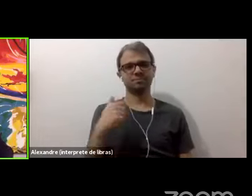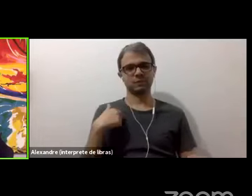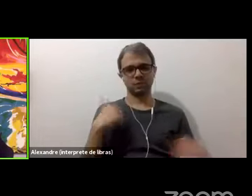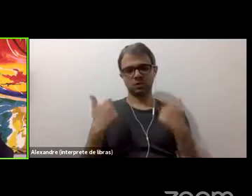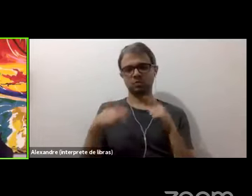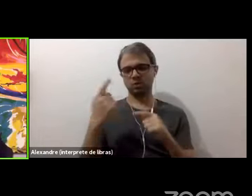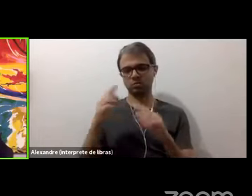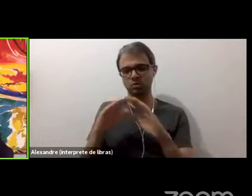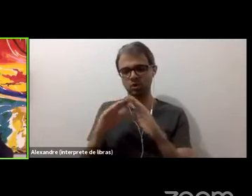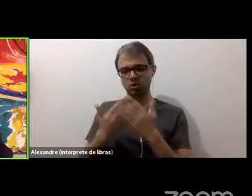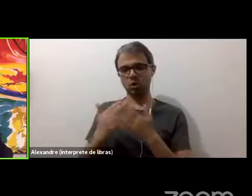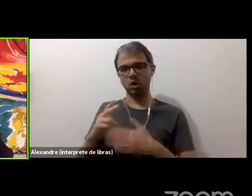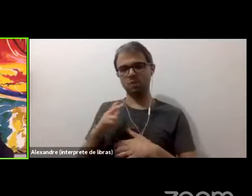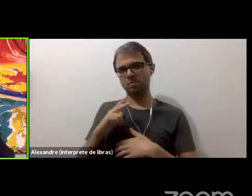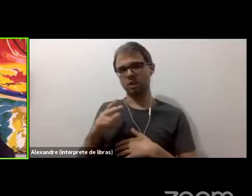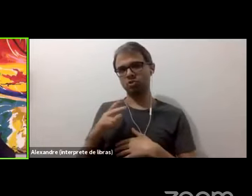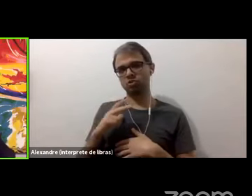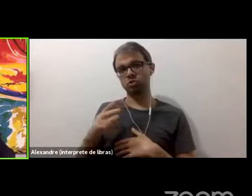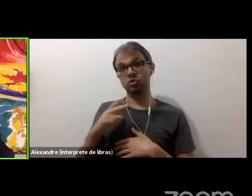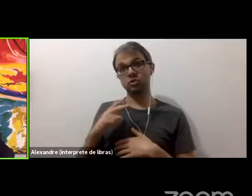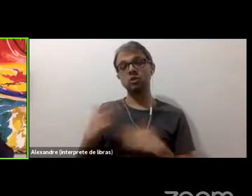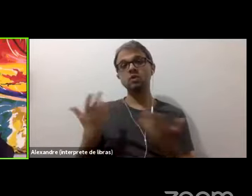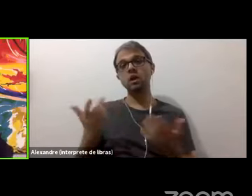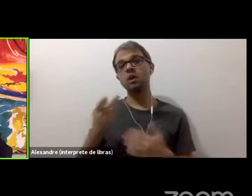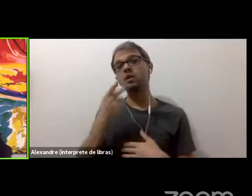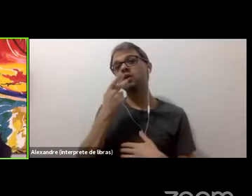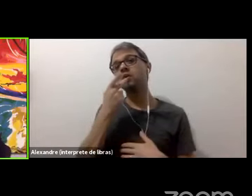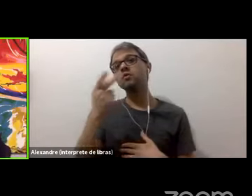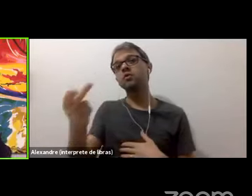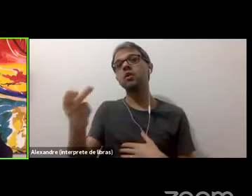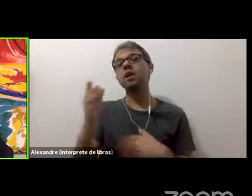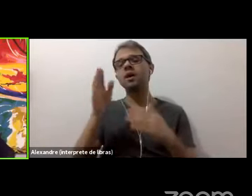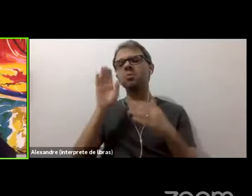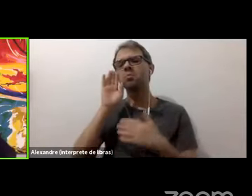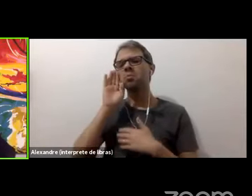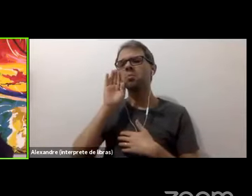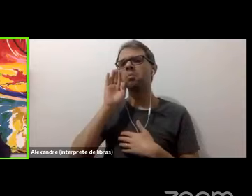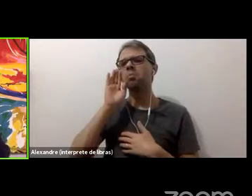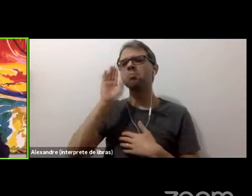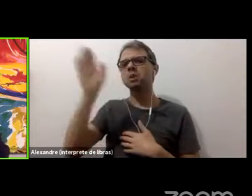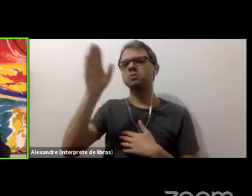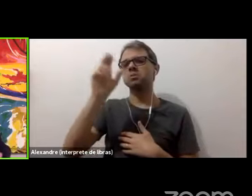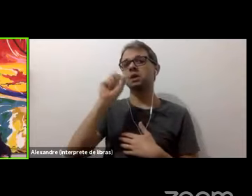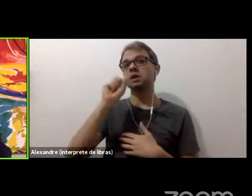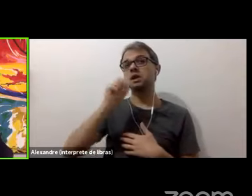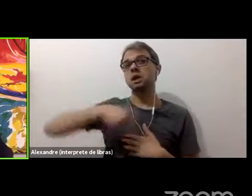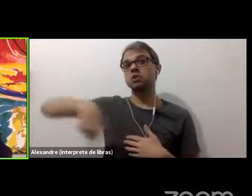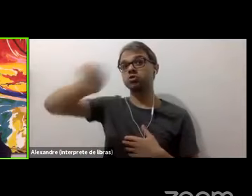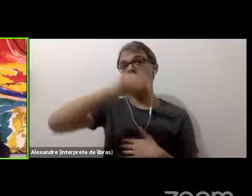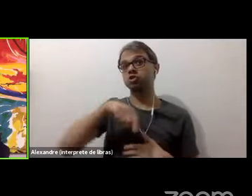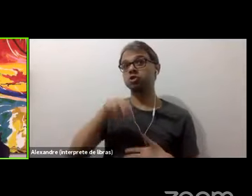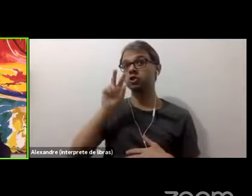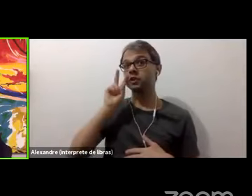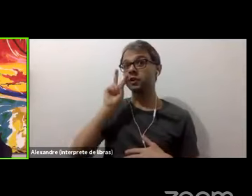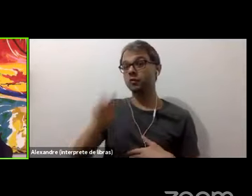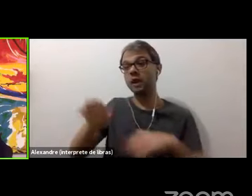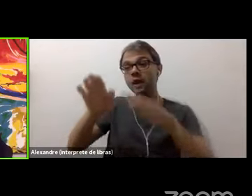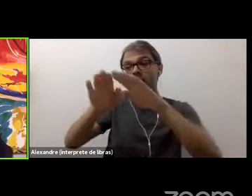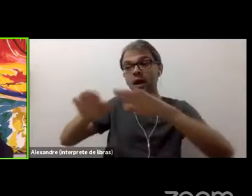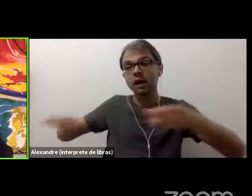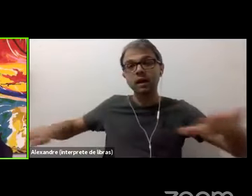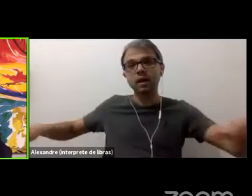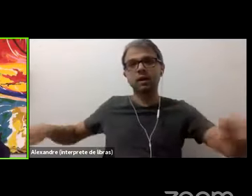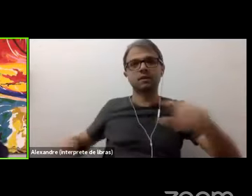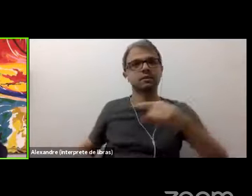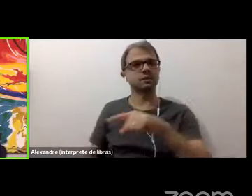também olhando principalmente para as crianças. Então, se a gente escuta os professores, a gente escuta